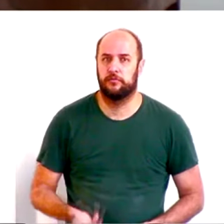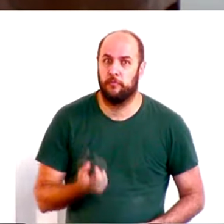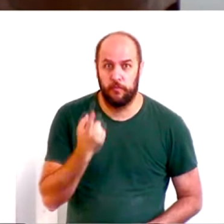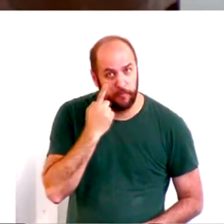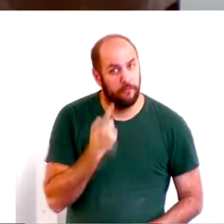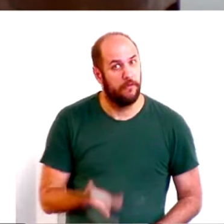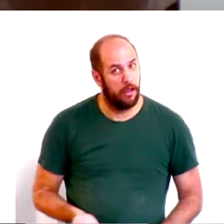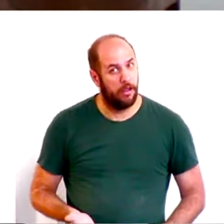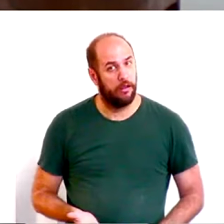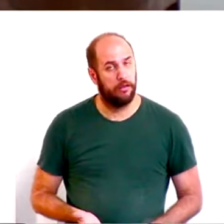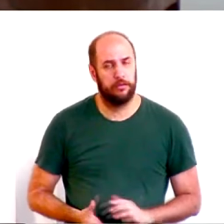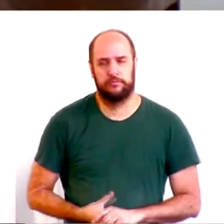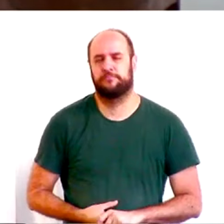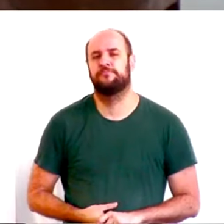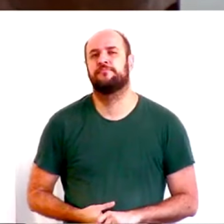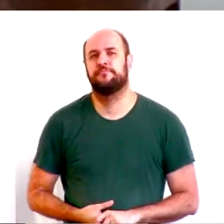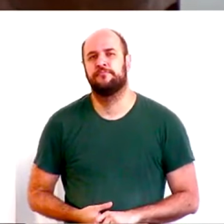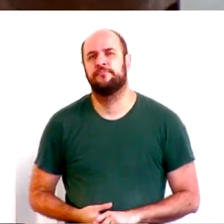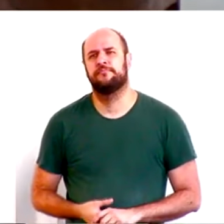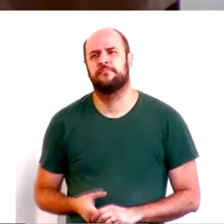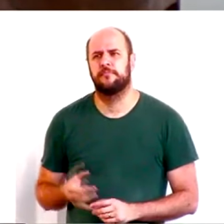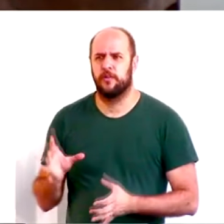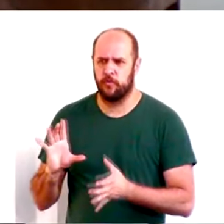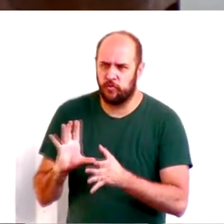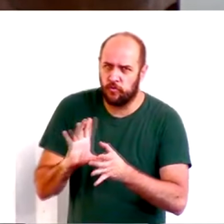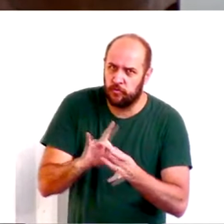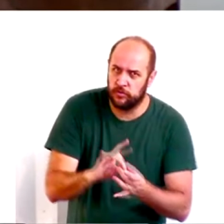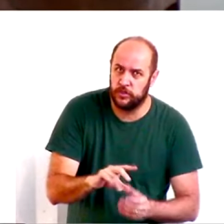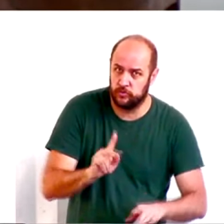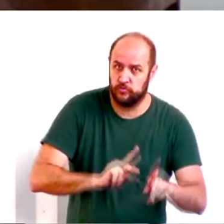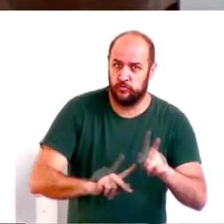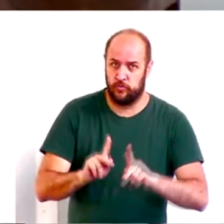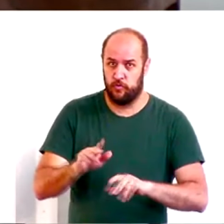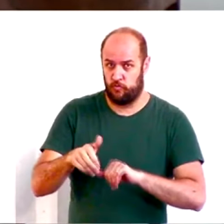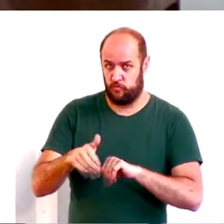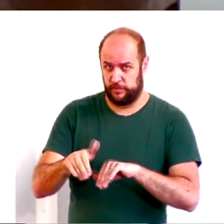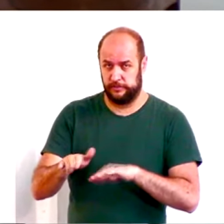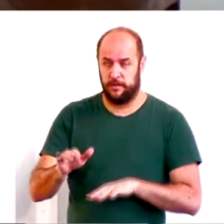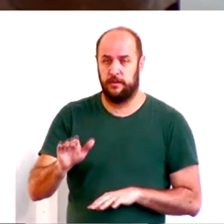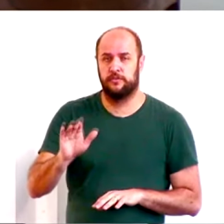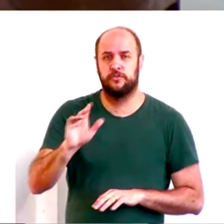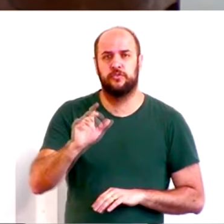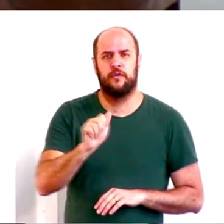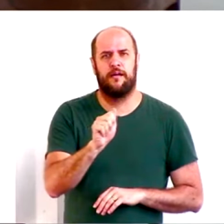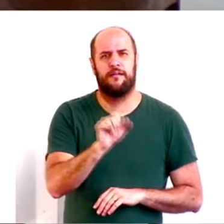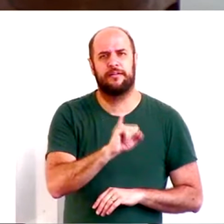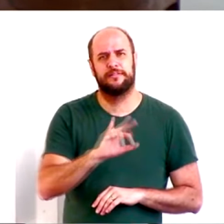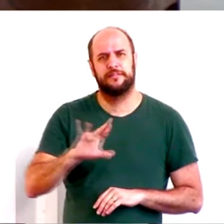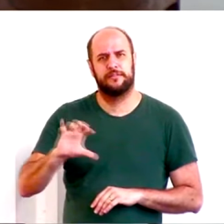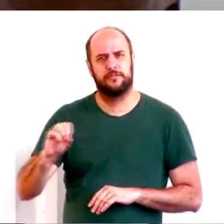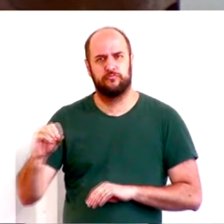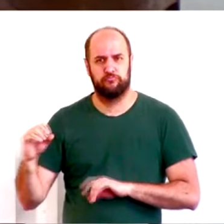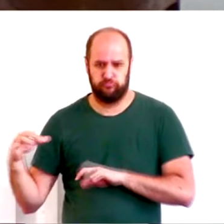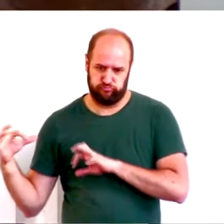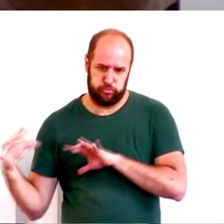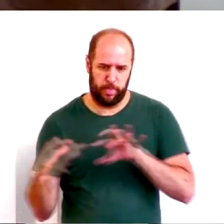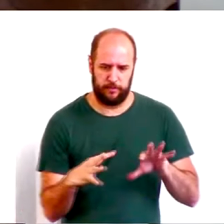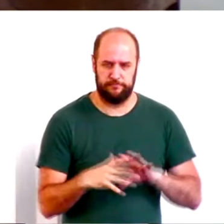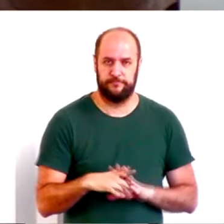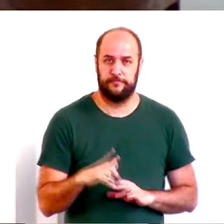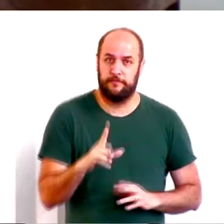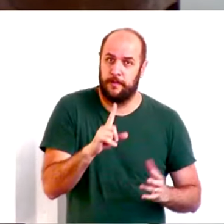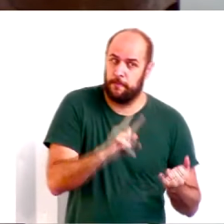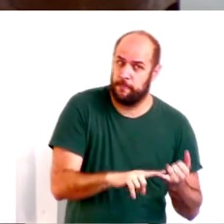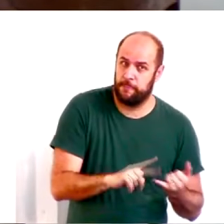nós temos um contexto da invasão dos assírios Aqui nós temos um contexto de idolatria nós temos um contexto